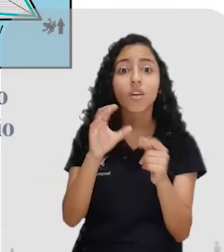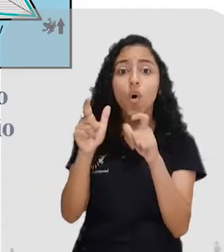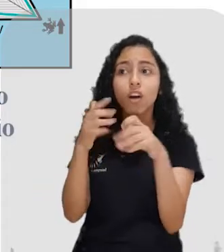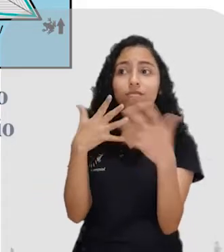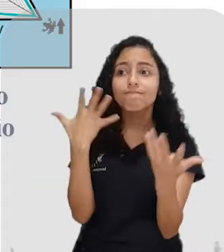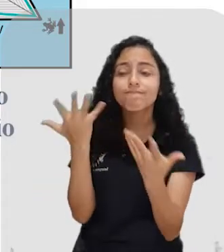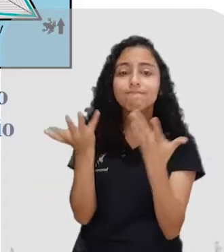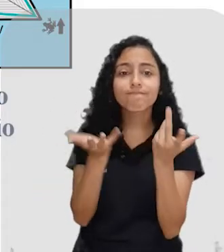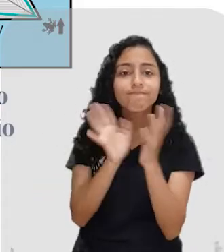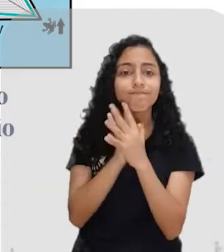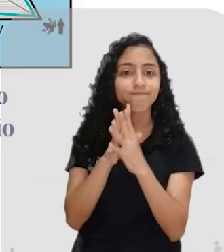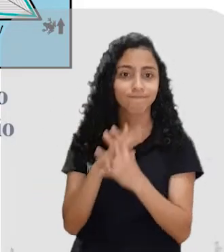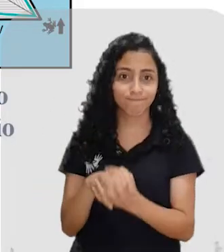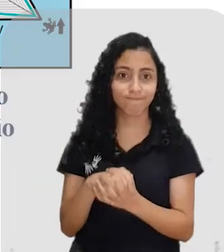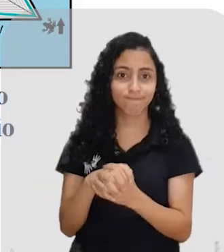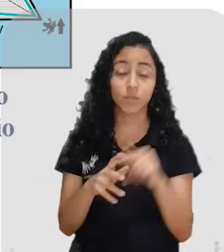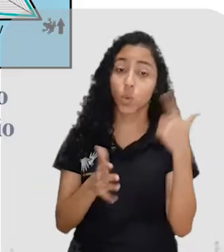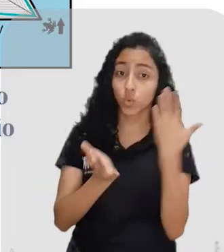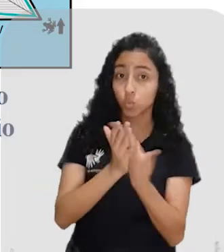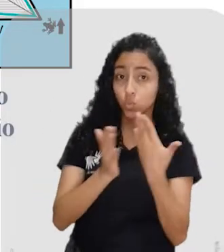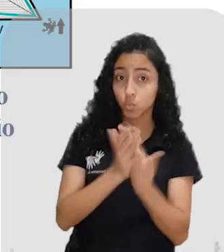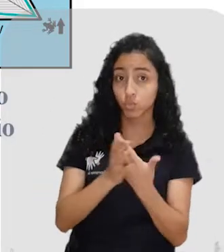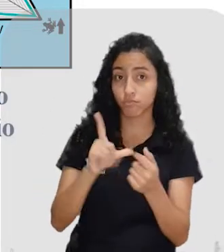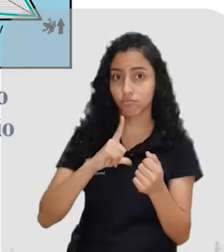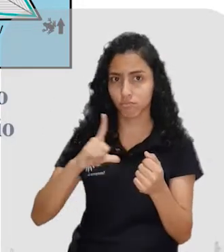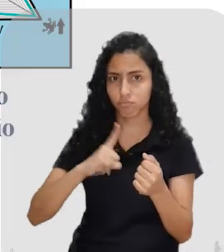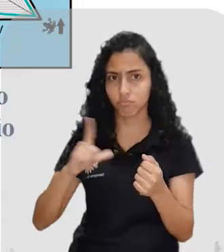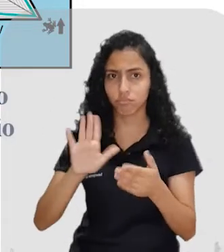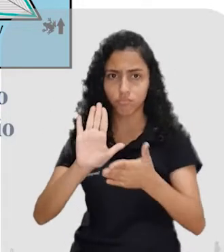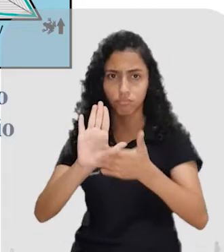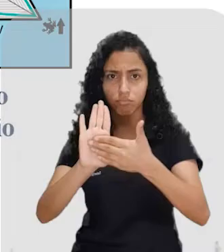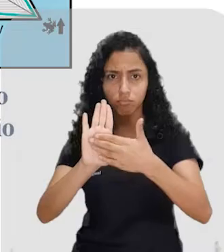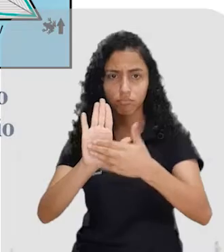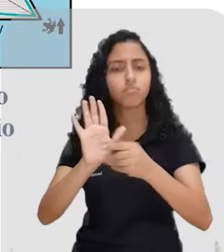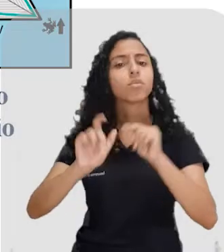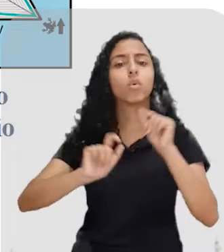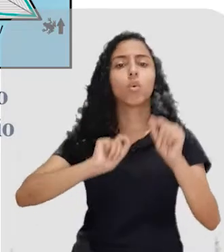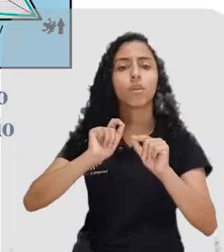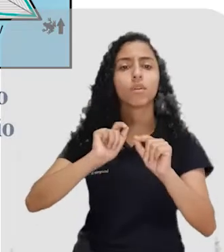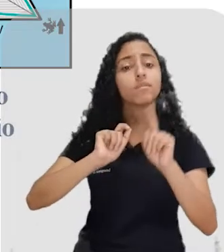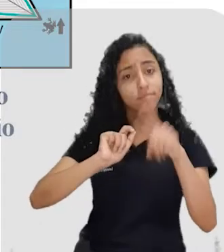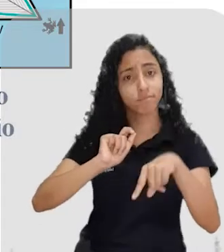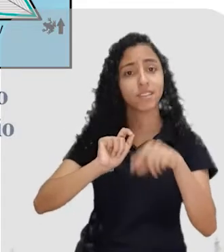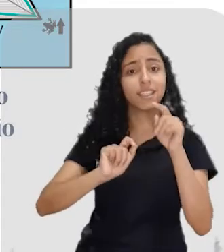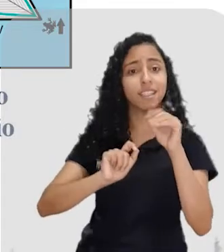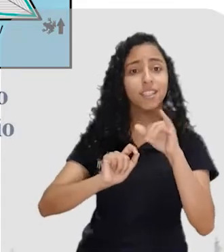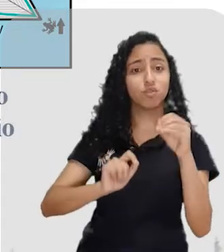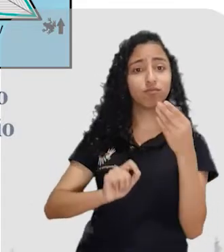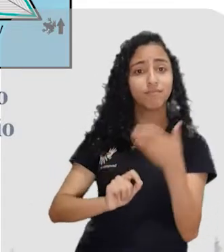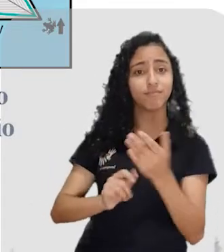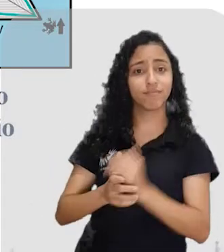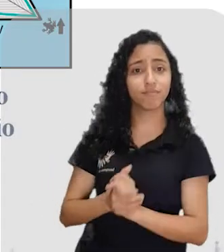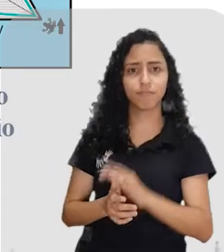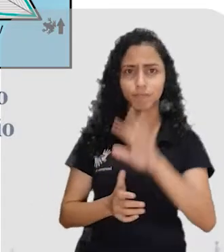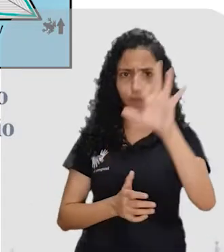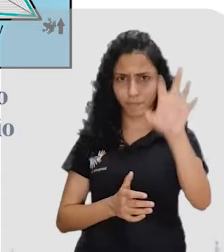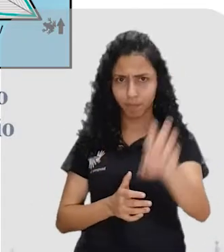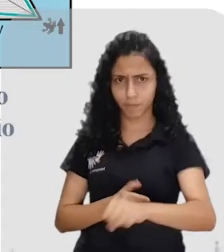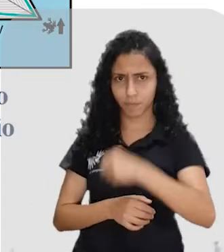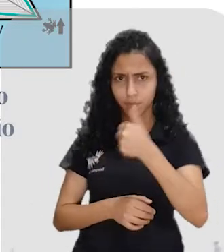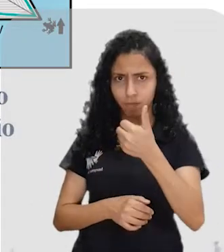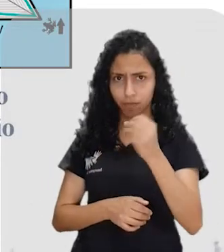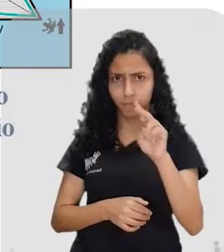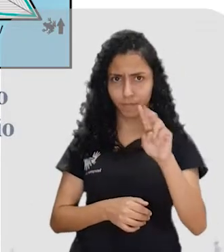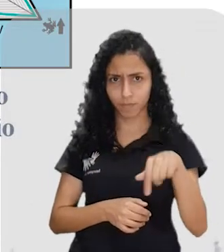hectares? Então, esse estudo aqui, um outro exemplo que eu trouxe aqui para a gente, é um estudo que se propôs a fazer exatamente esse exercício. Então,